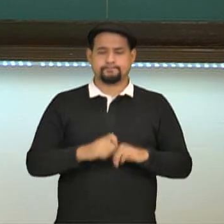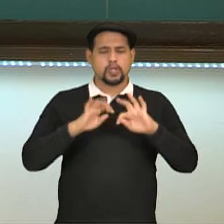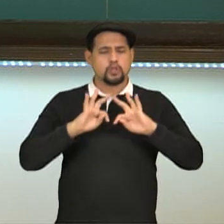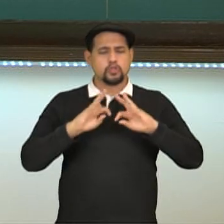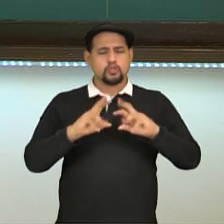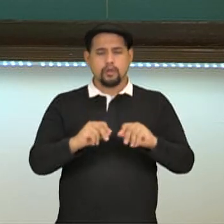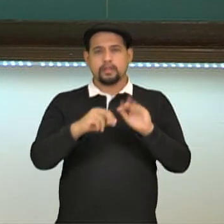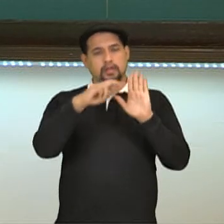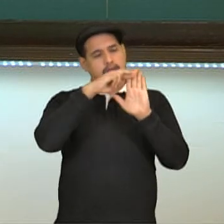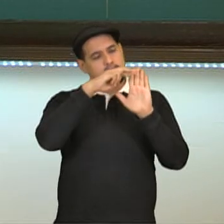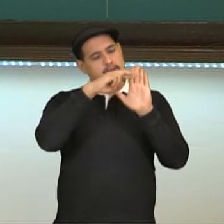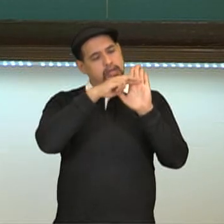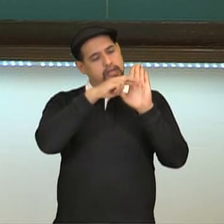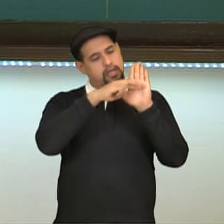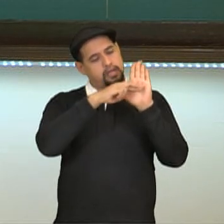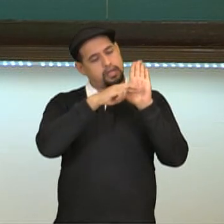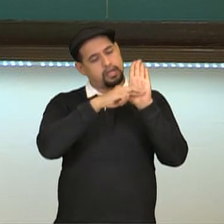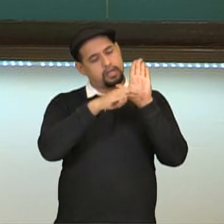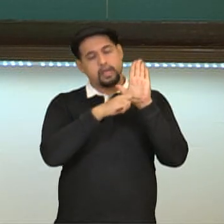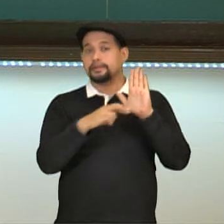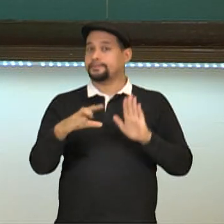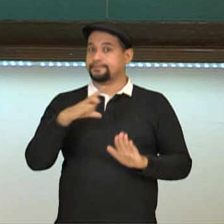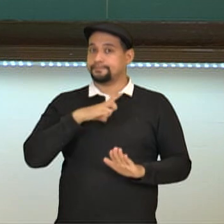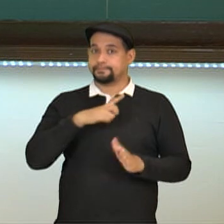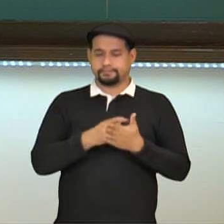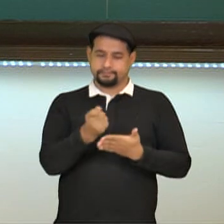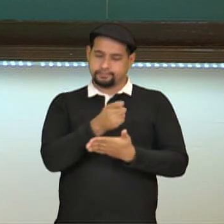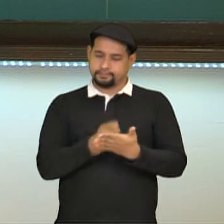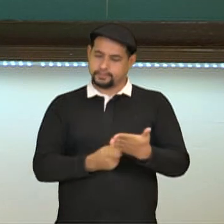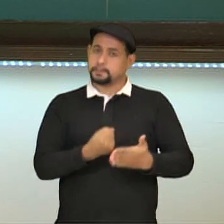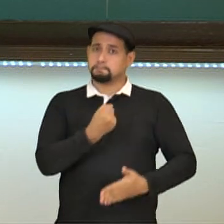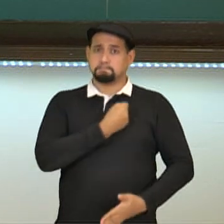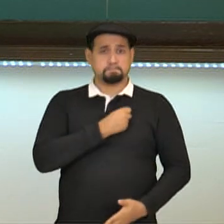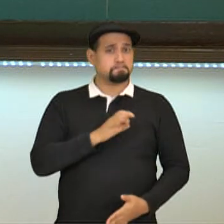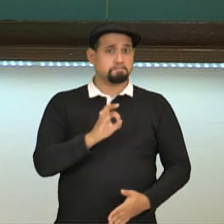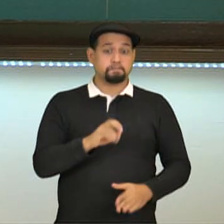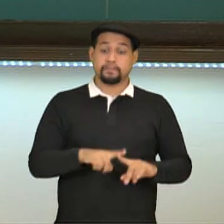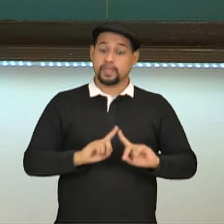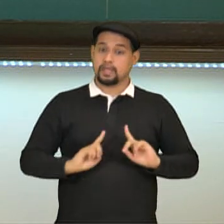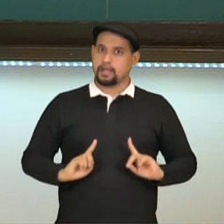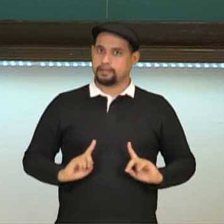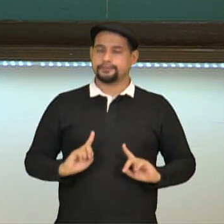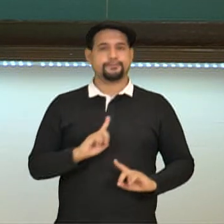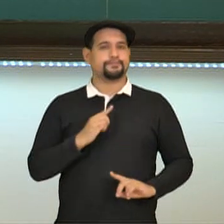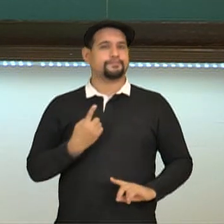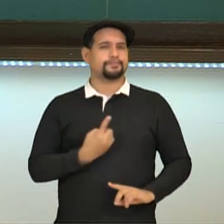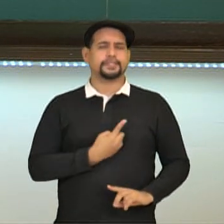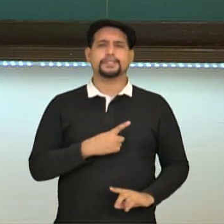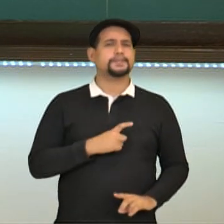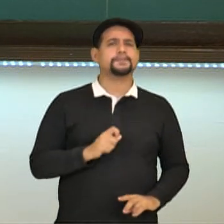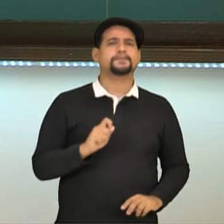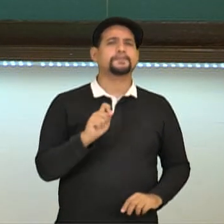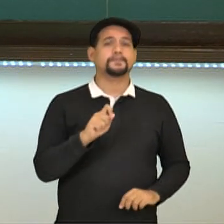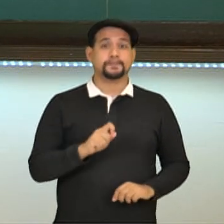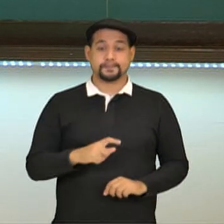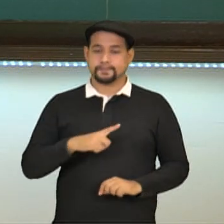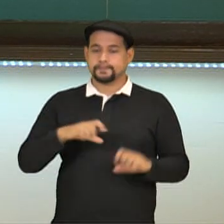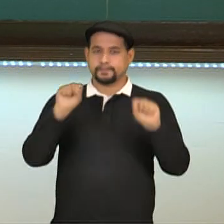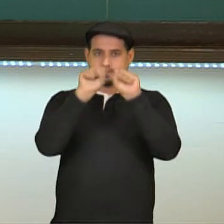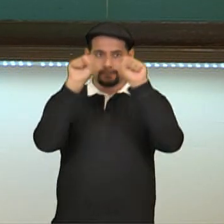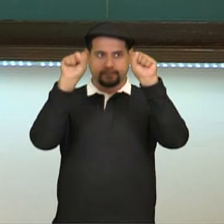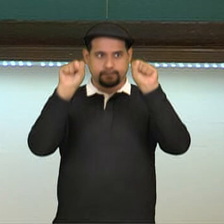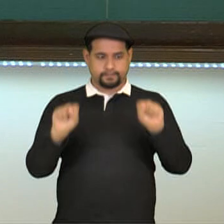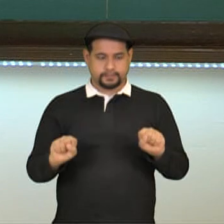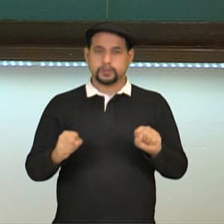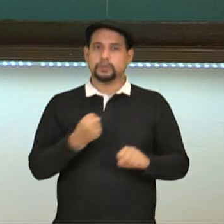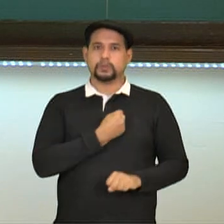as regrinhas que envolvem a escrita de um número. E no nosso caso, a gente tem um sistema de